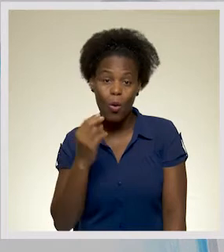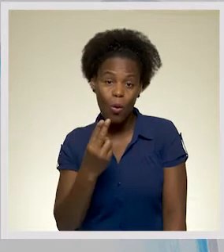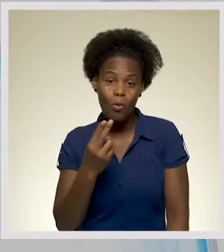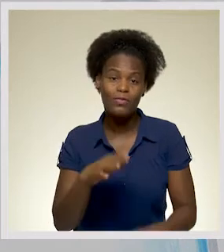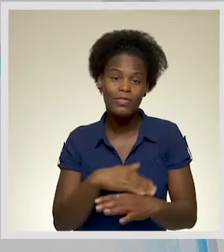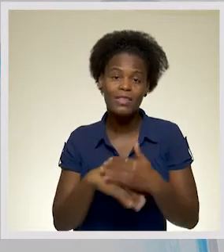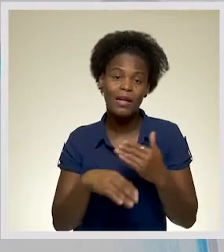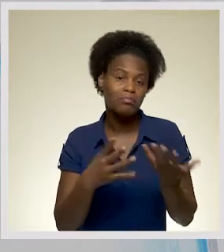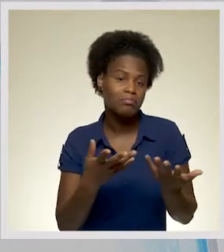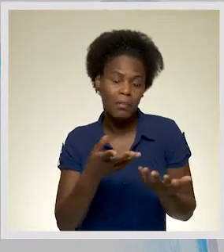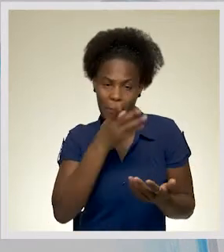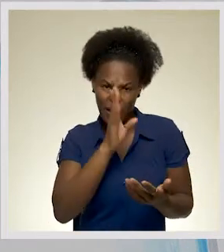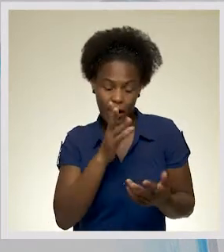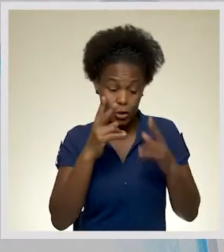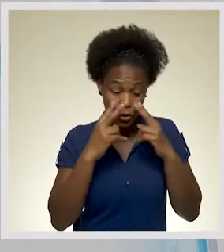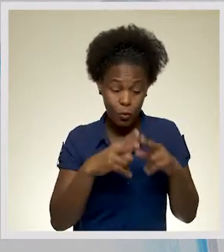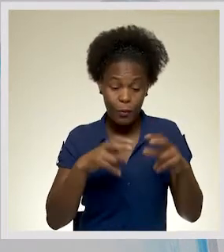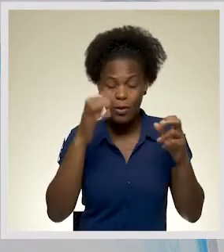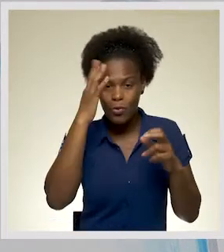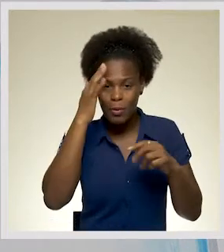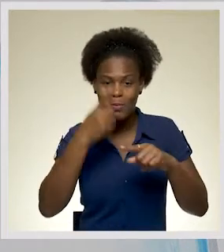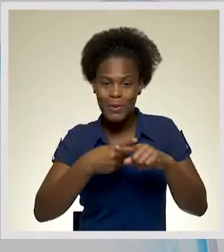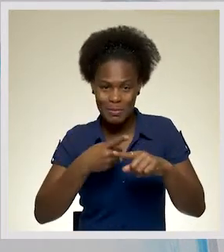aplicar, descobrir um número multiplicativo?